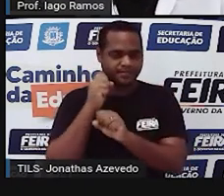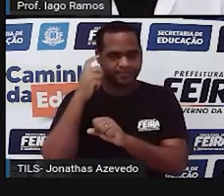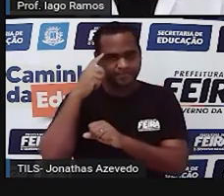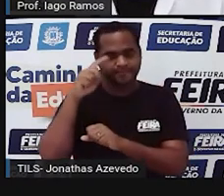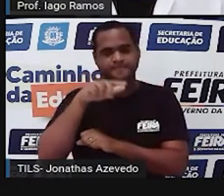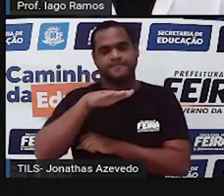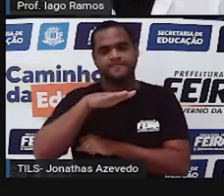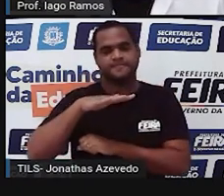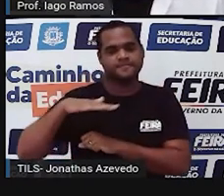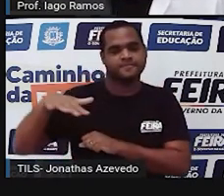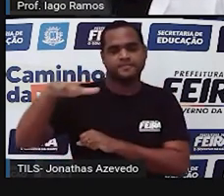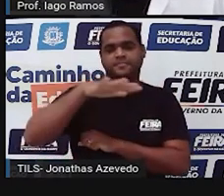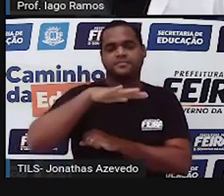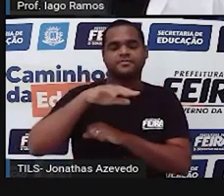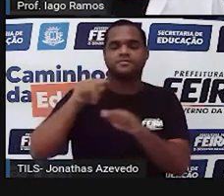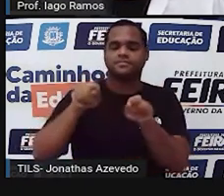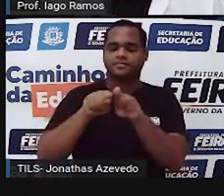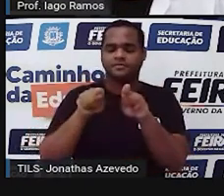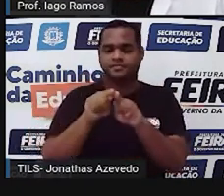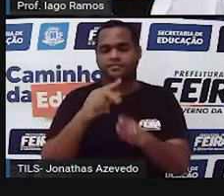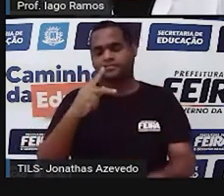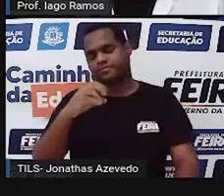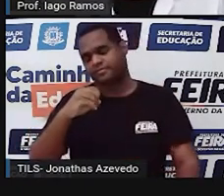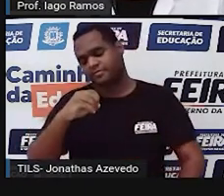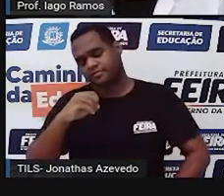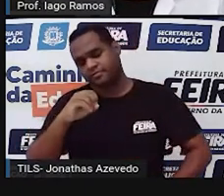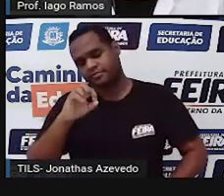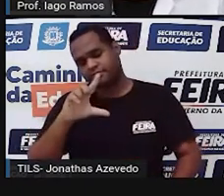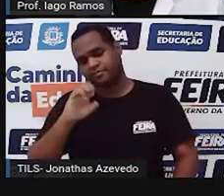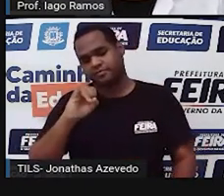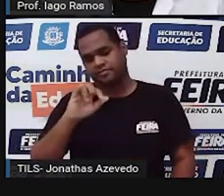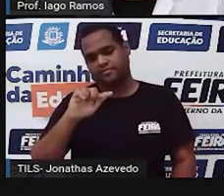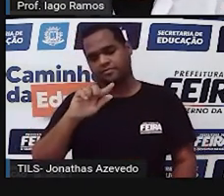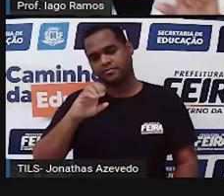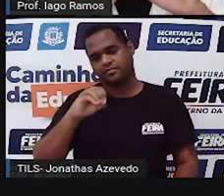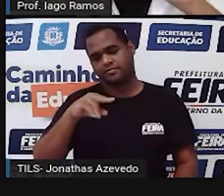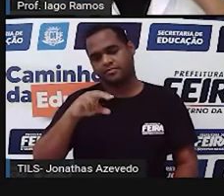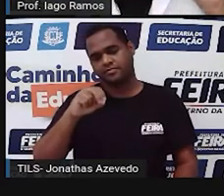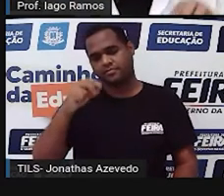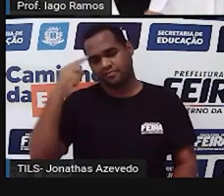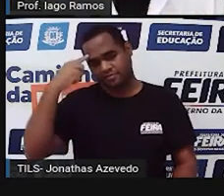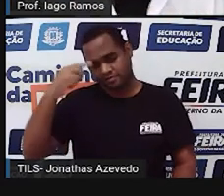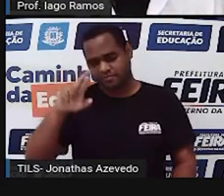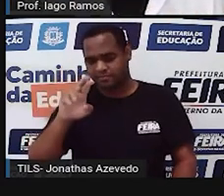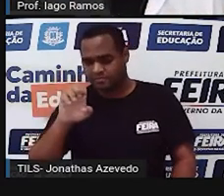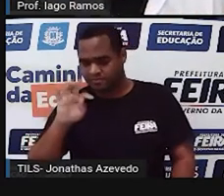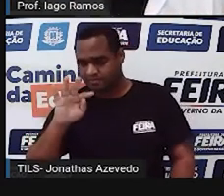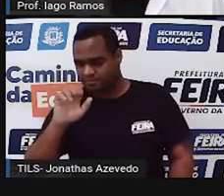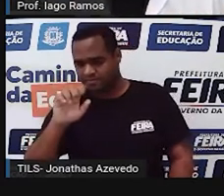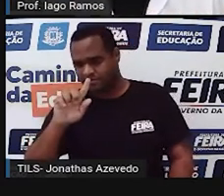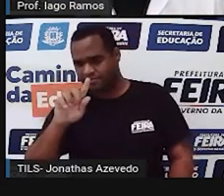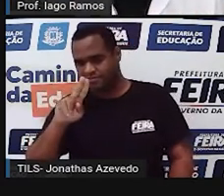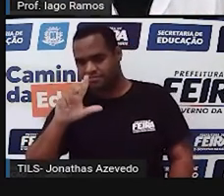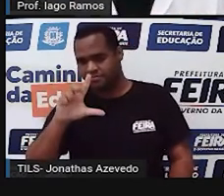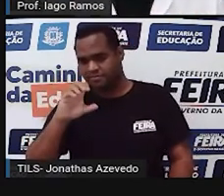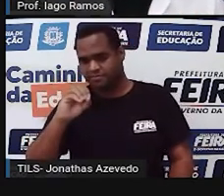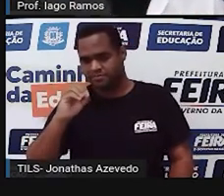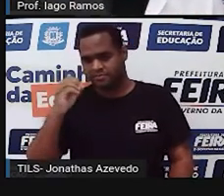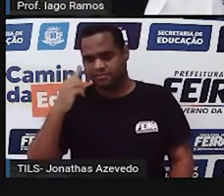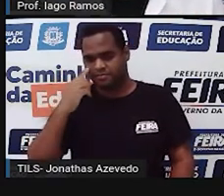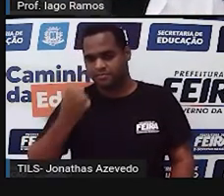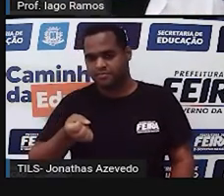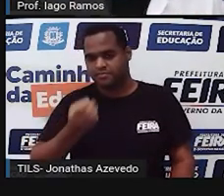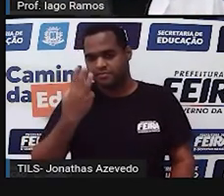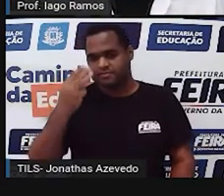contorno de um polígono então naquele campo pensando um campo como um retângulo quando a gente descobriu ali Quantos